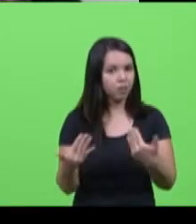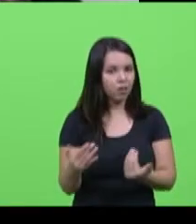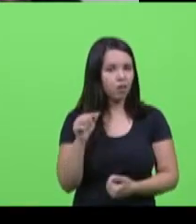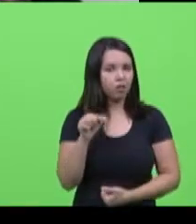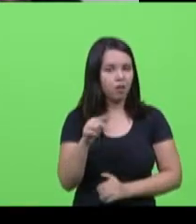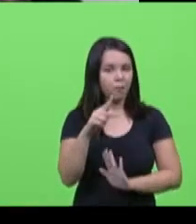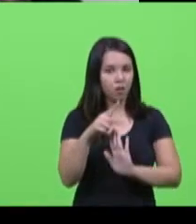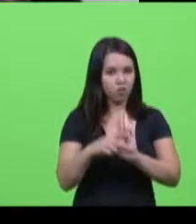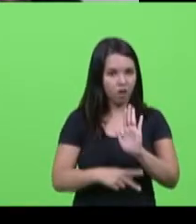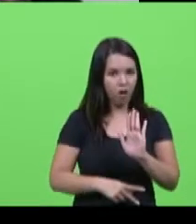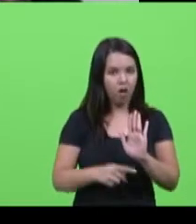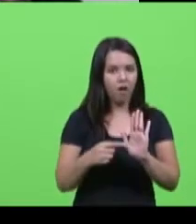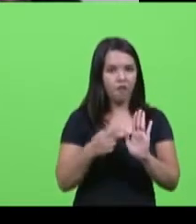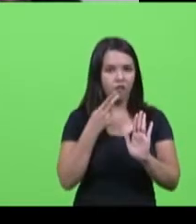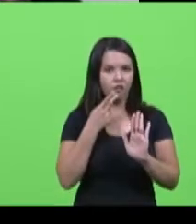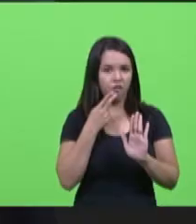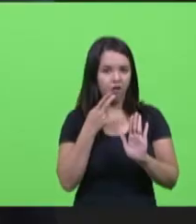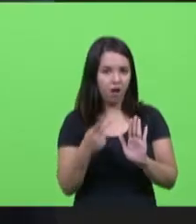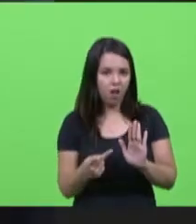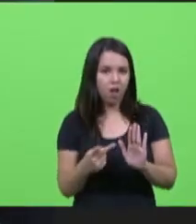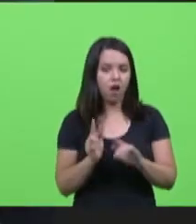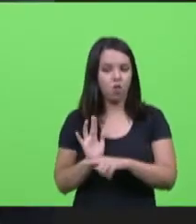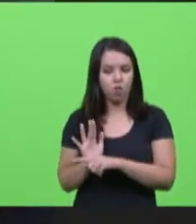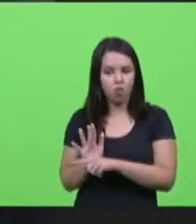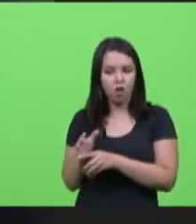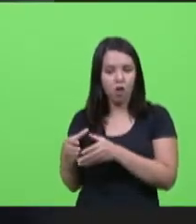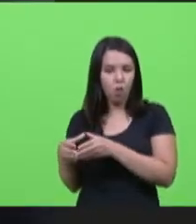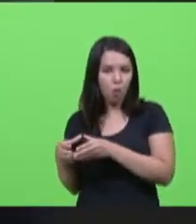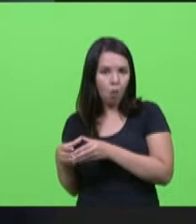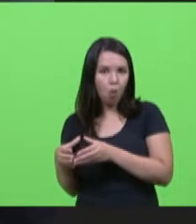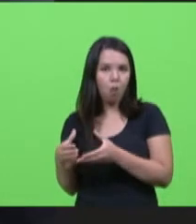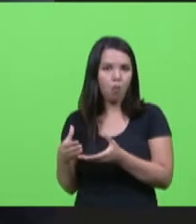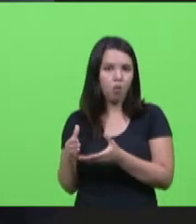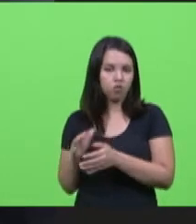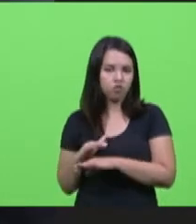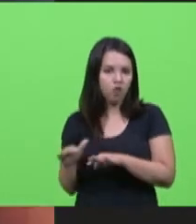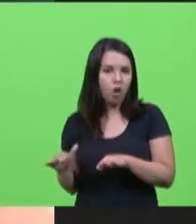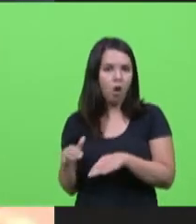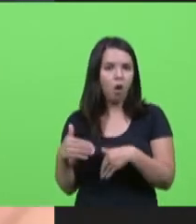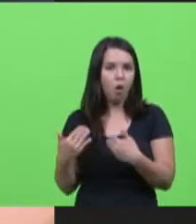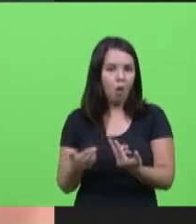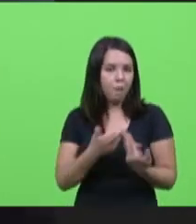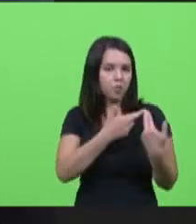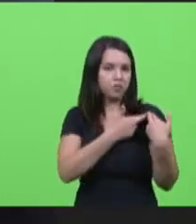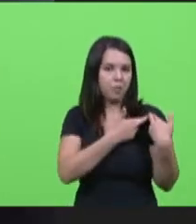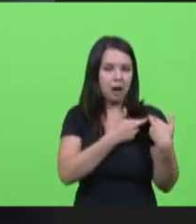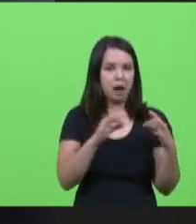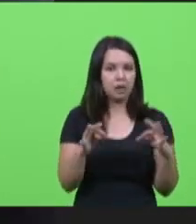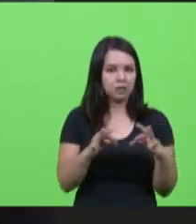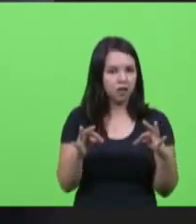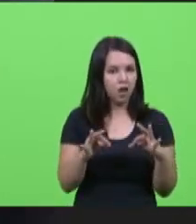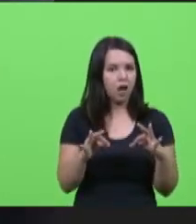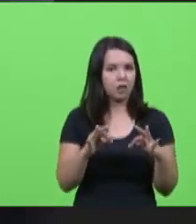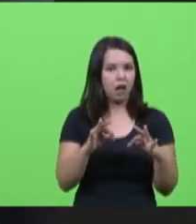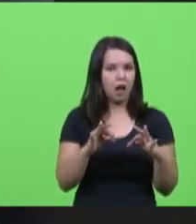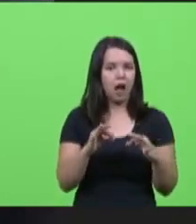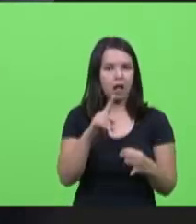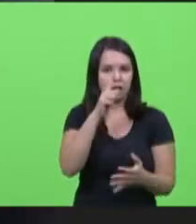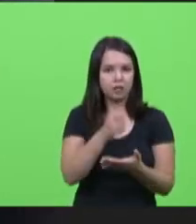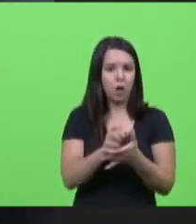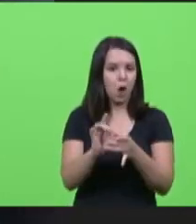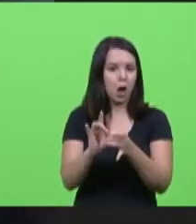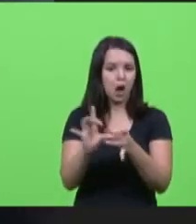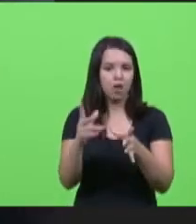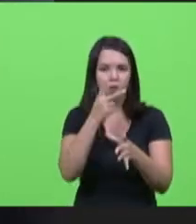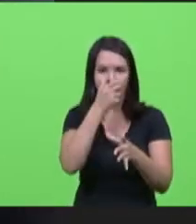algo de forma unilateral ou de forma irresponsável, não é uma autorização para aglomerar pessoas, não é isso,